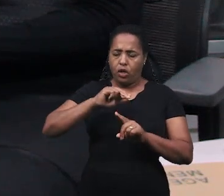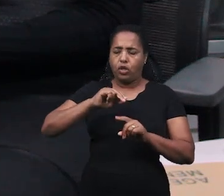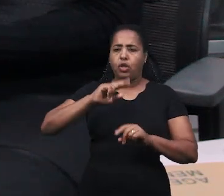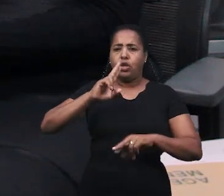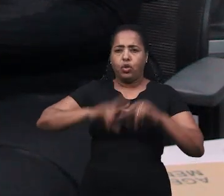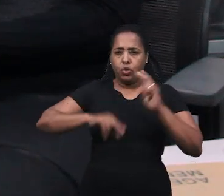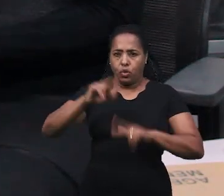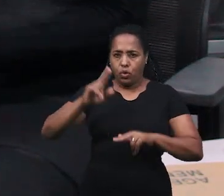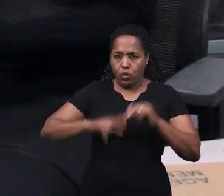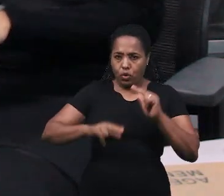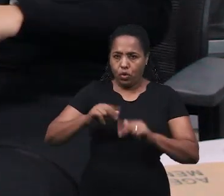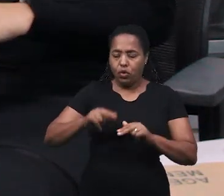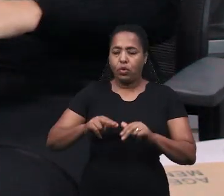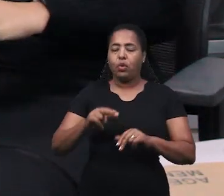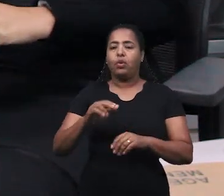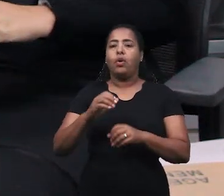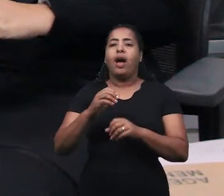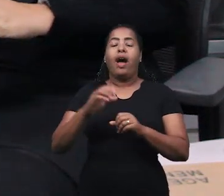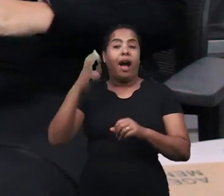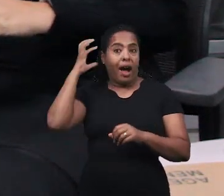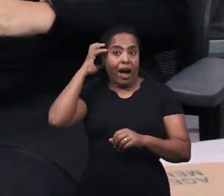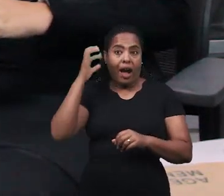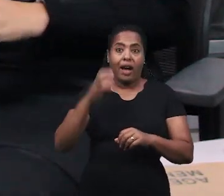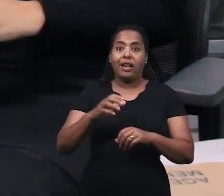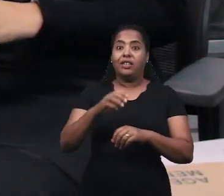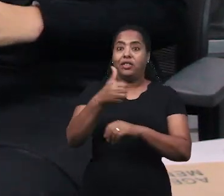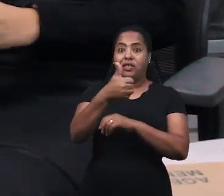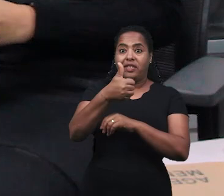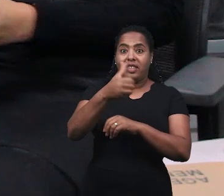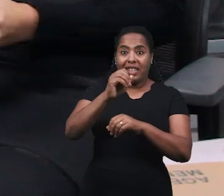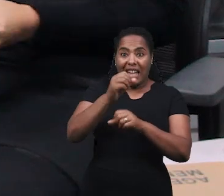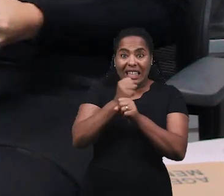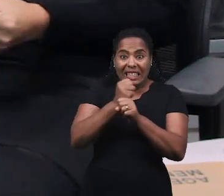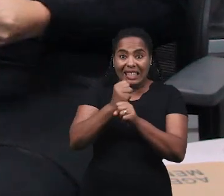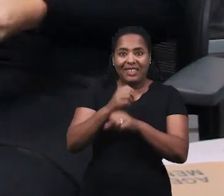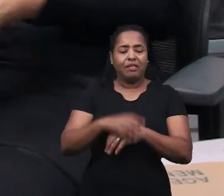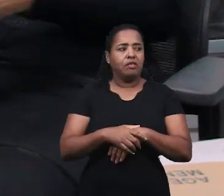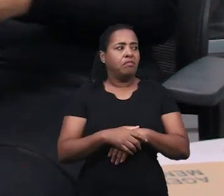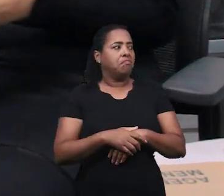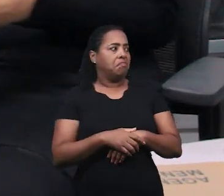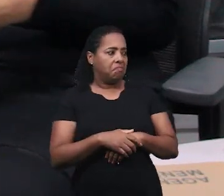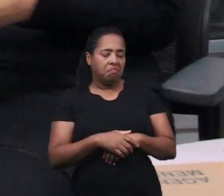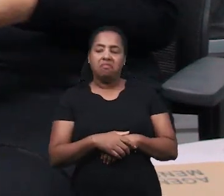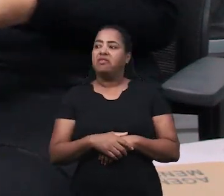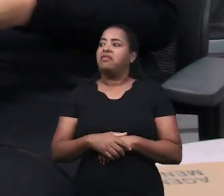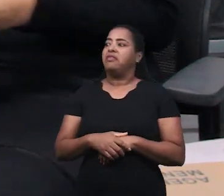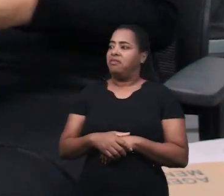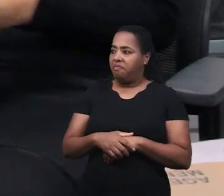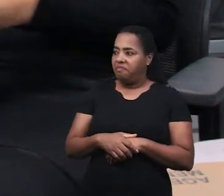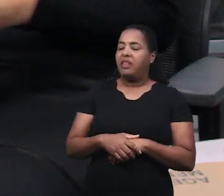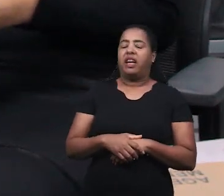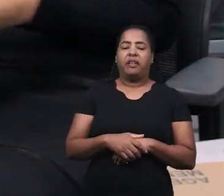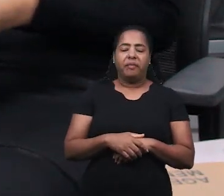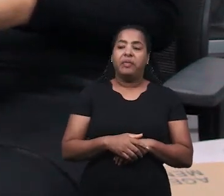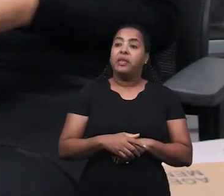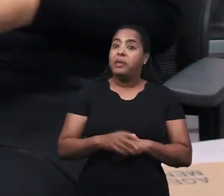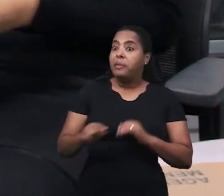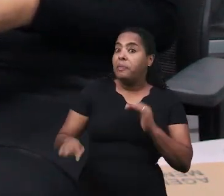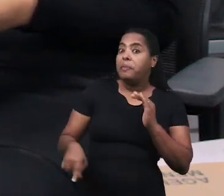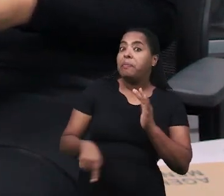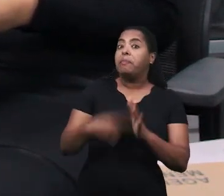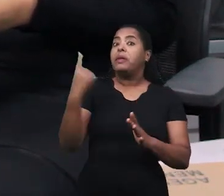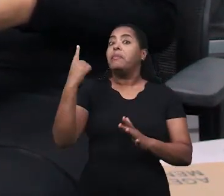julho, comemorando os 10 anos da Rádio Manaim. Já? 10 anos da Rádio Manaim em julho. Aliás, em primeira